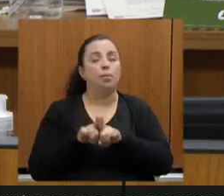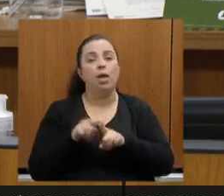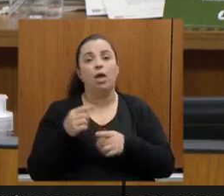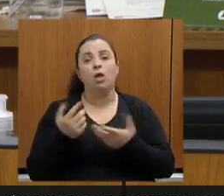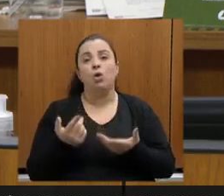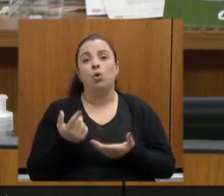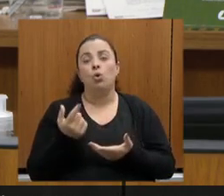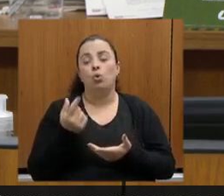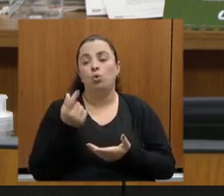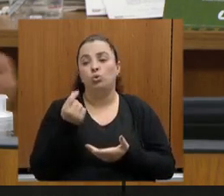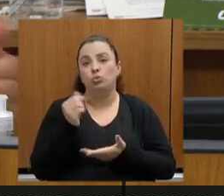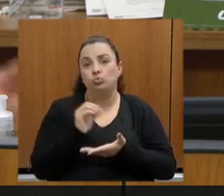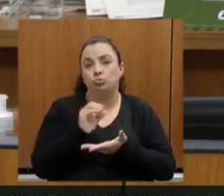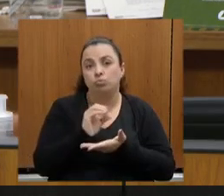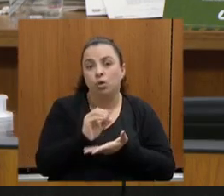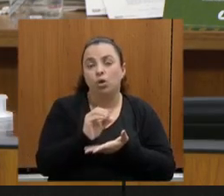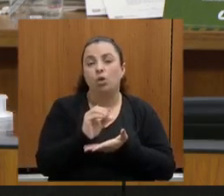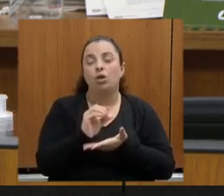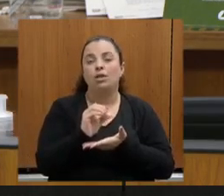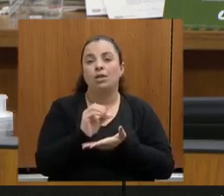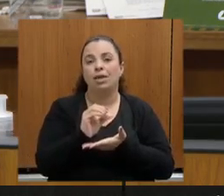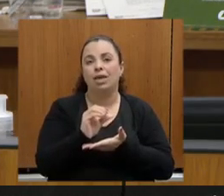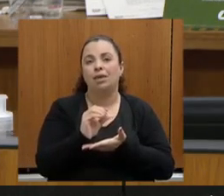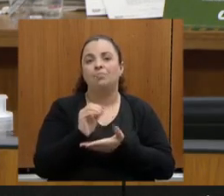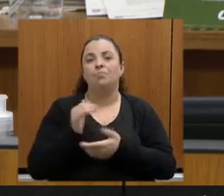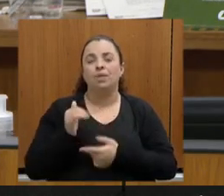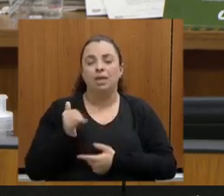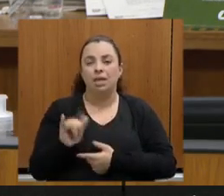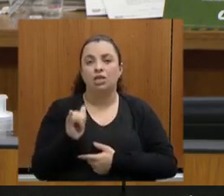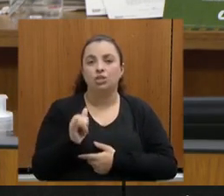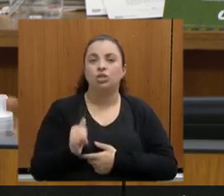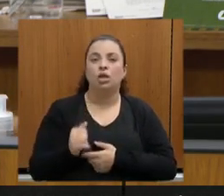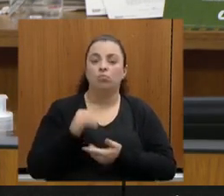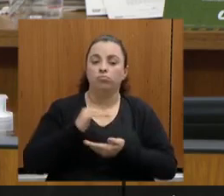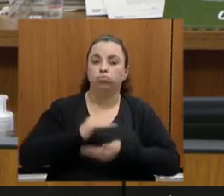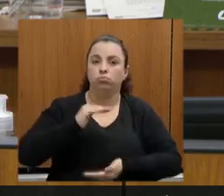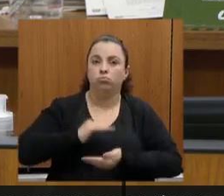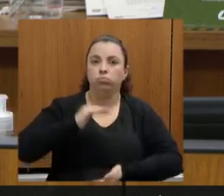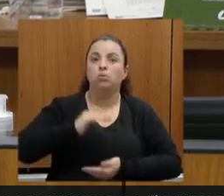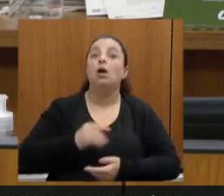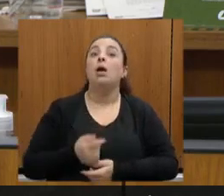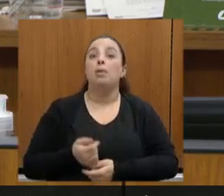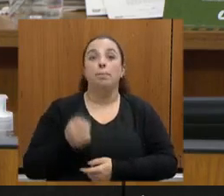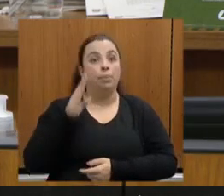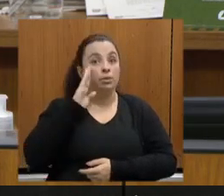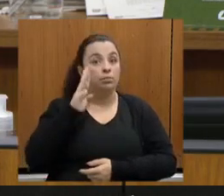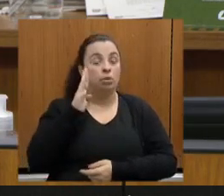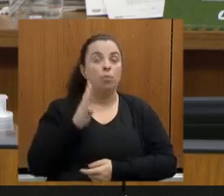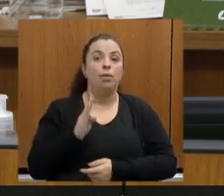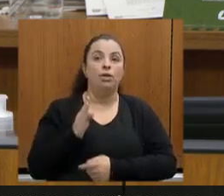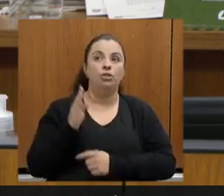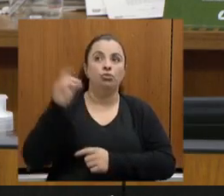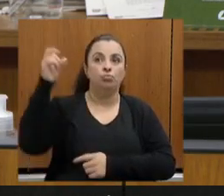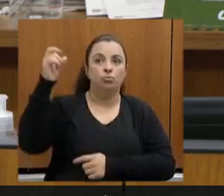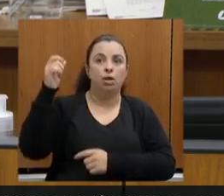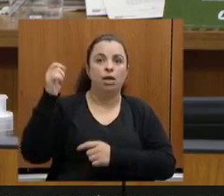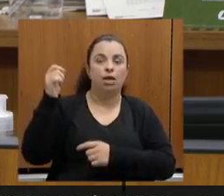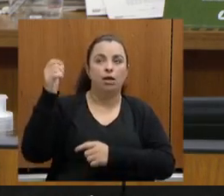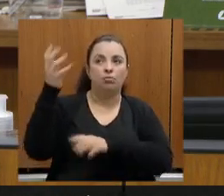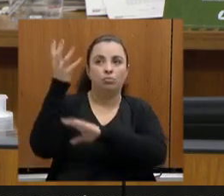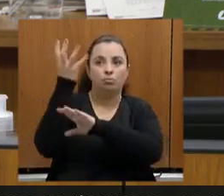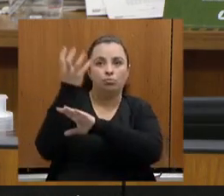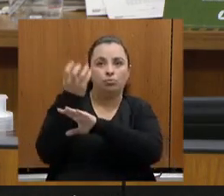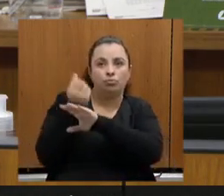energias renováveis principalmente a energia solar que já recebeu investimento de